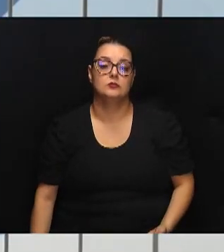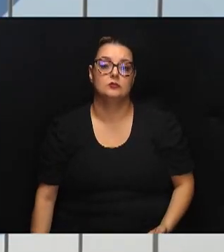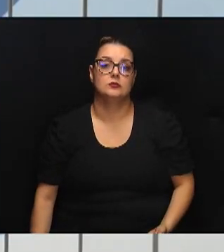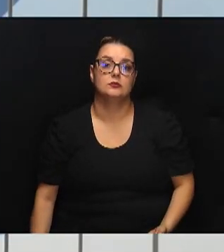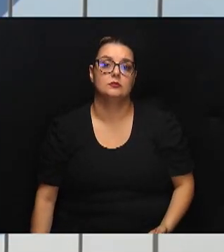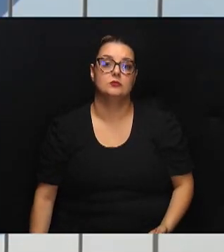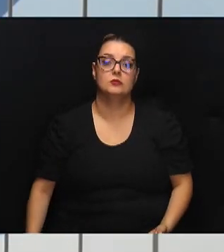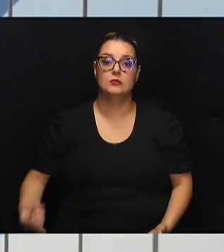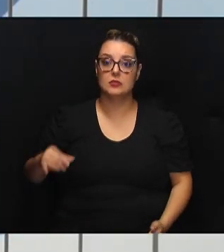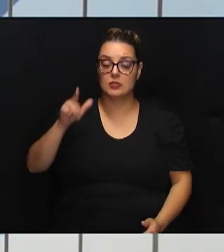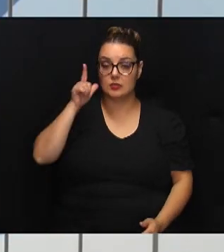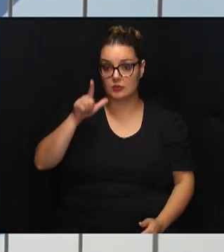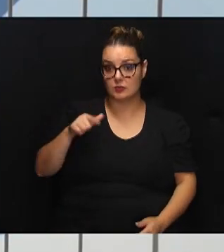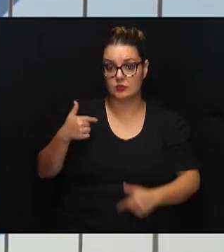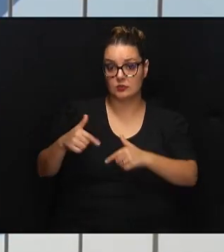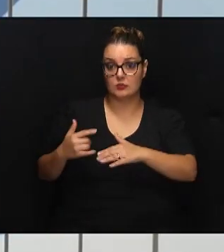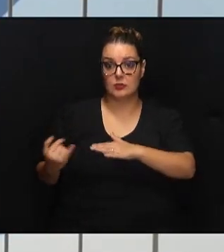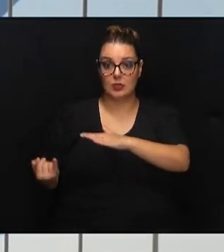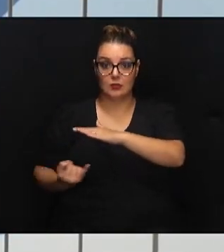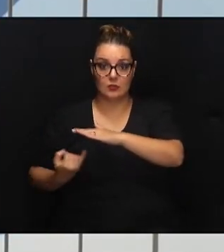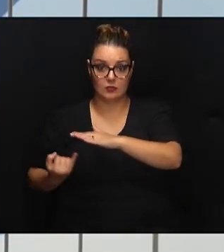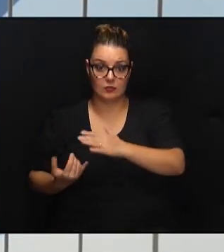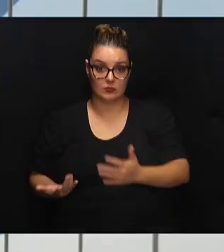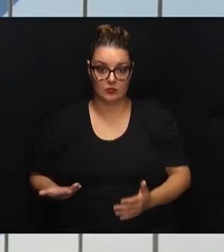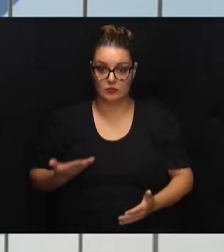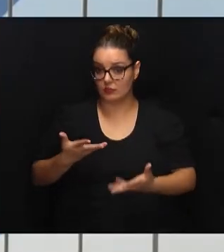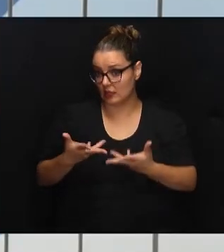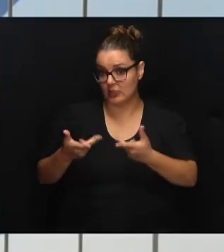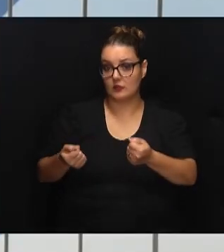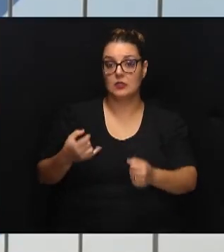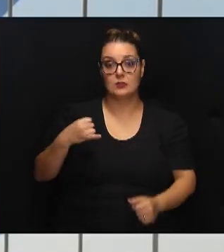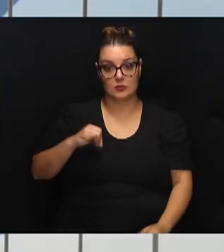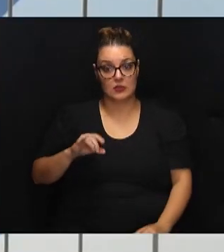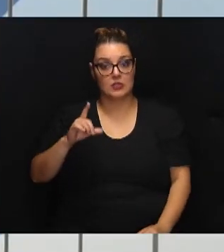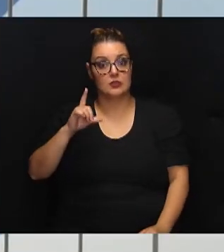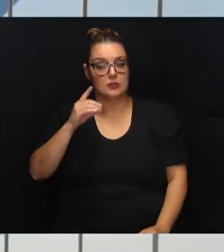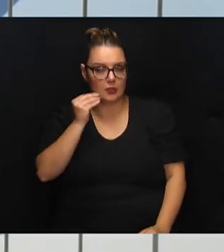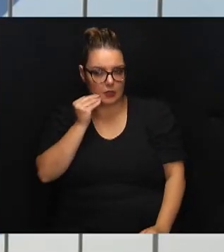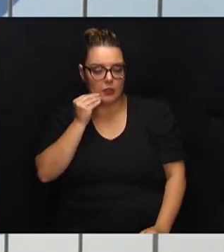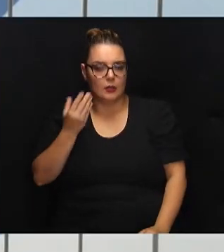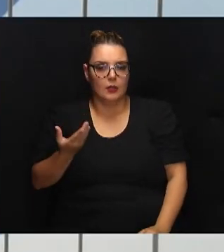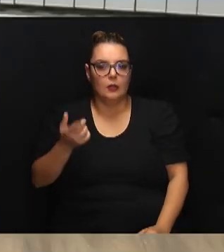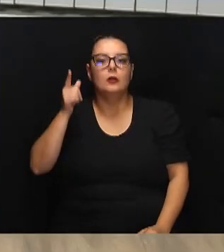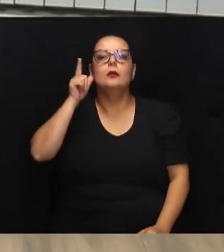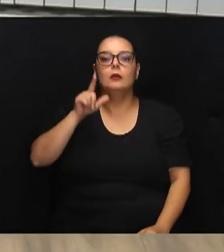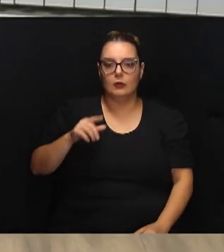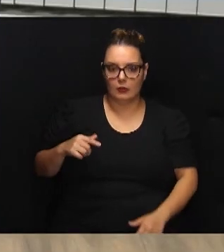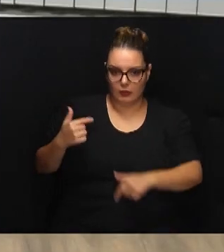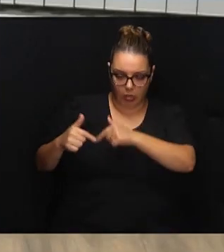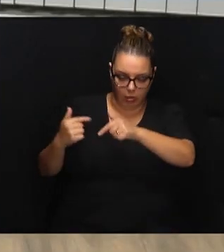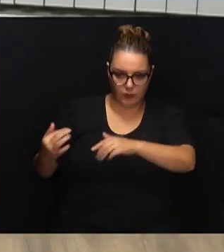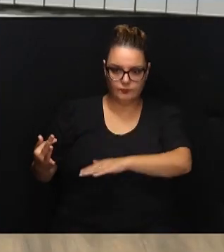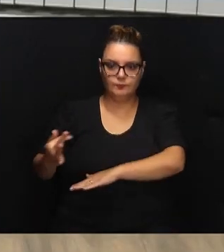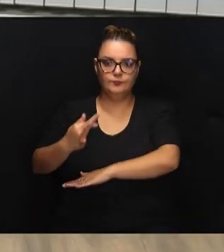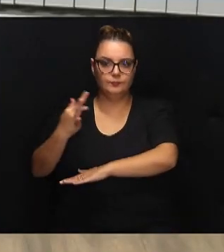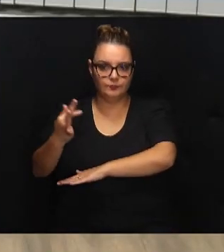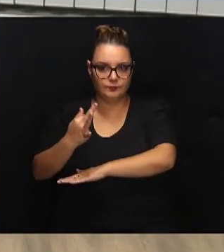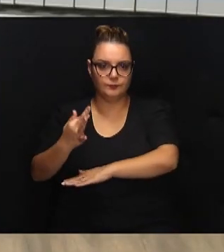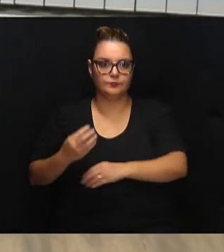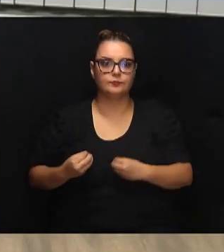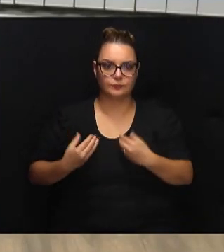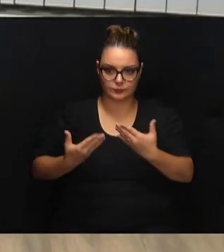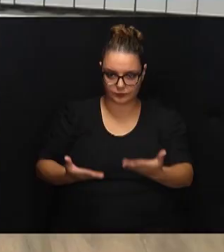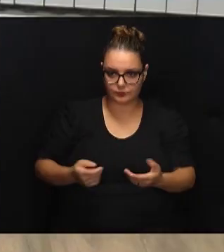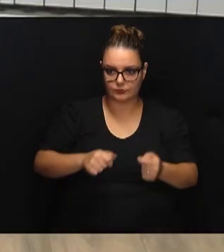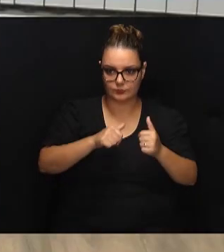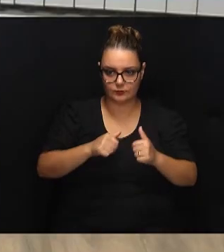conseguir só o trabalho na informalidade, maravilha, mas tente conseguir o trabalho formal, porque ele traz para você benefícios